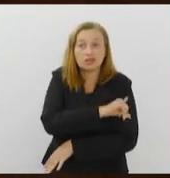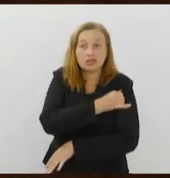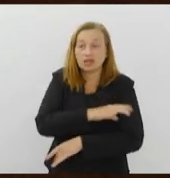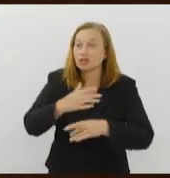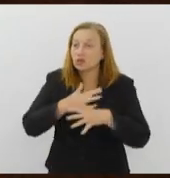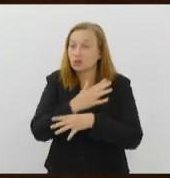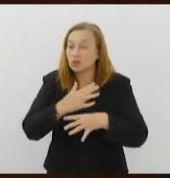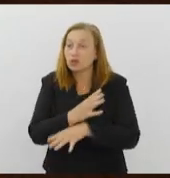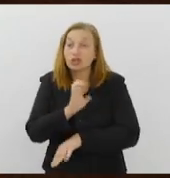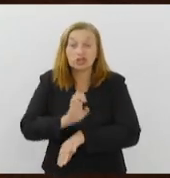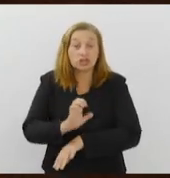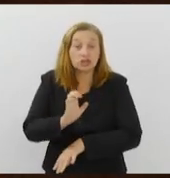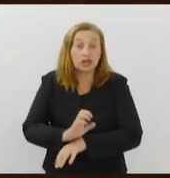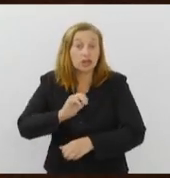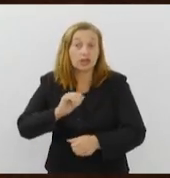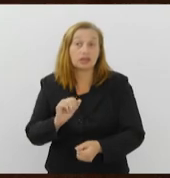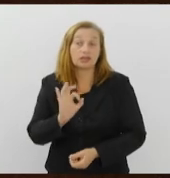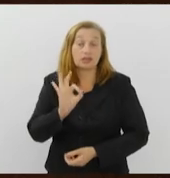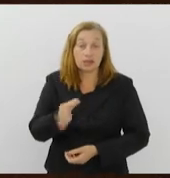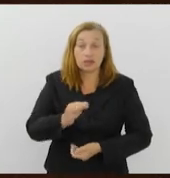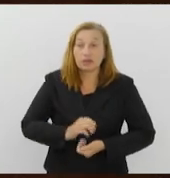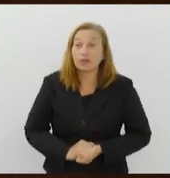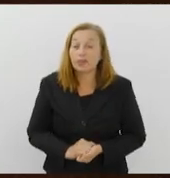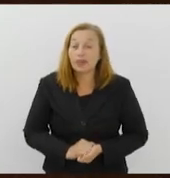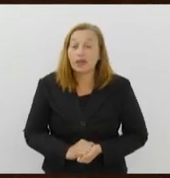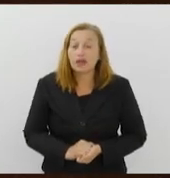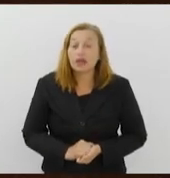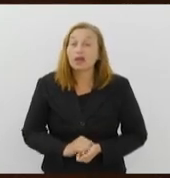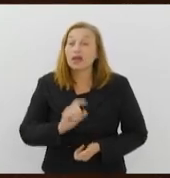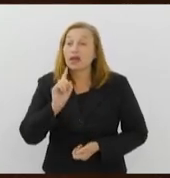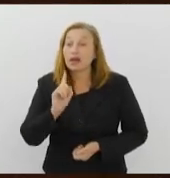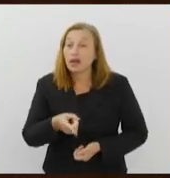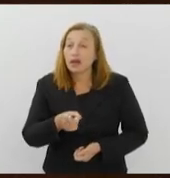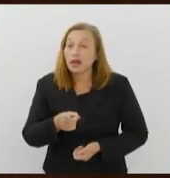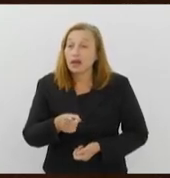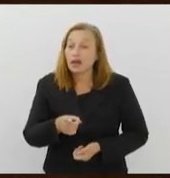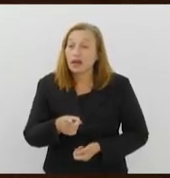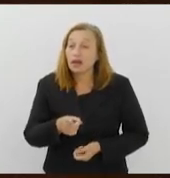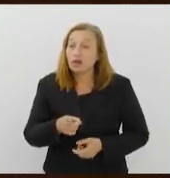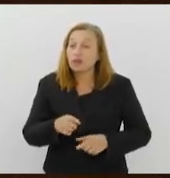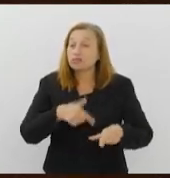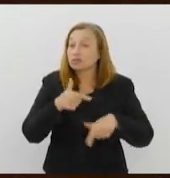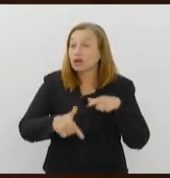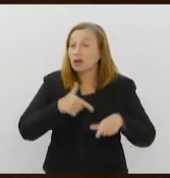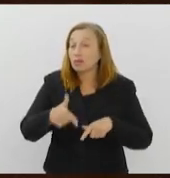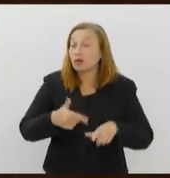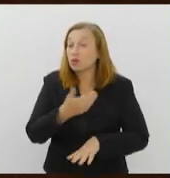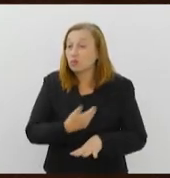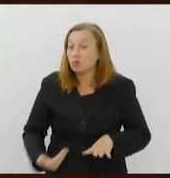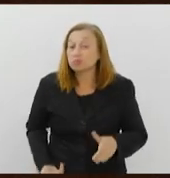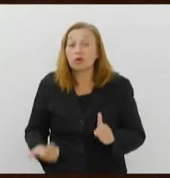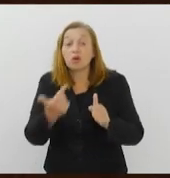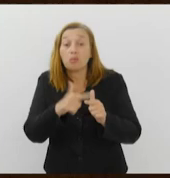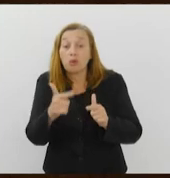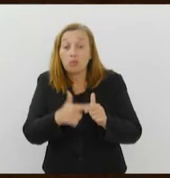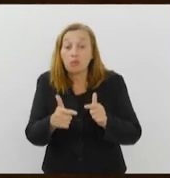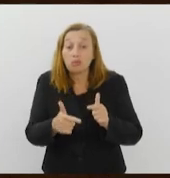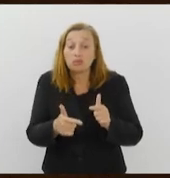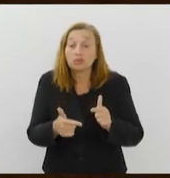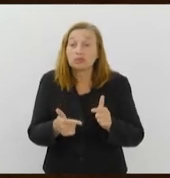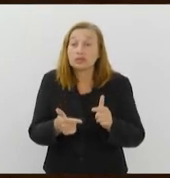Estado, de forma adequada. É uma concessão pública que está passando por um problema de desequilíbrio